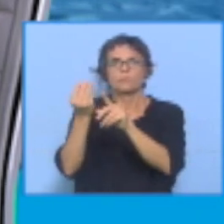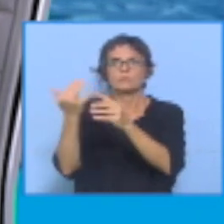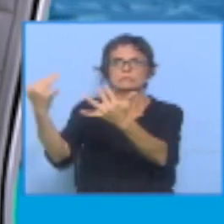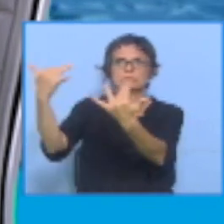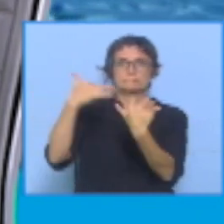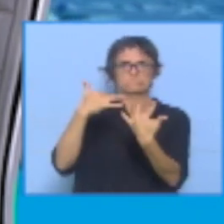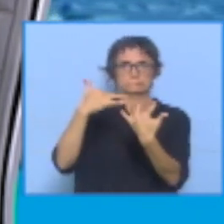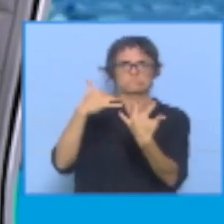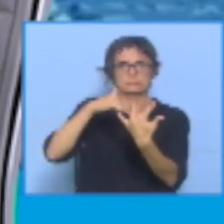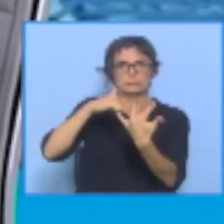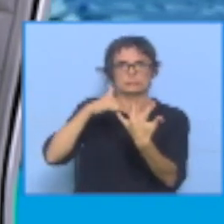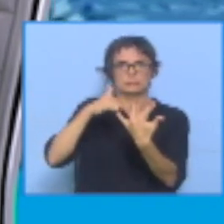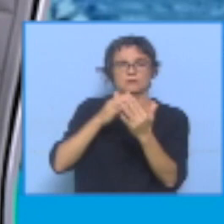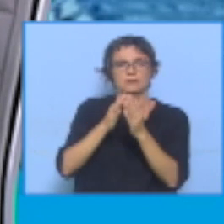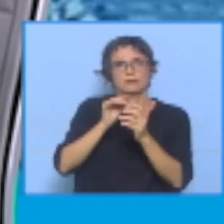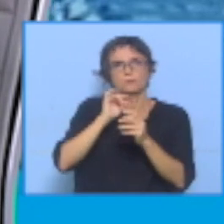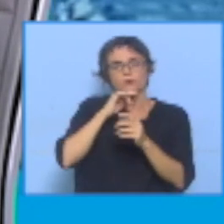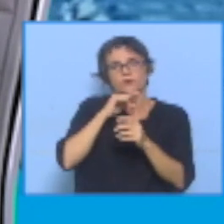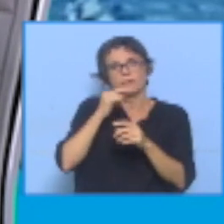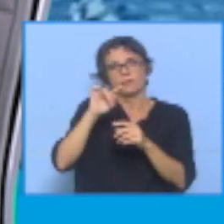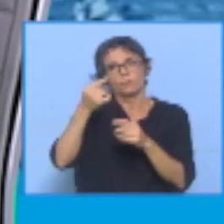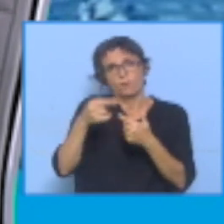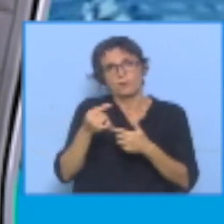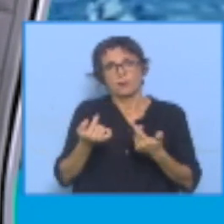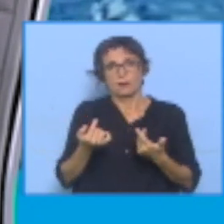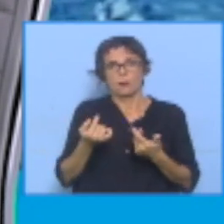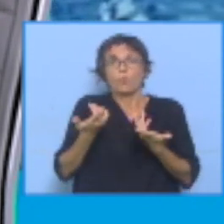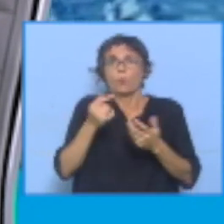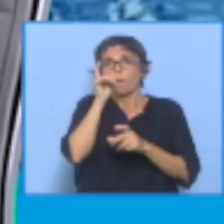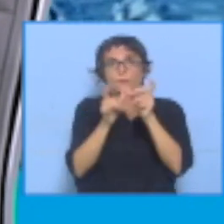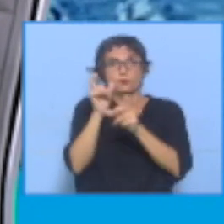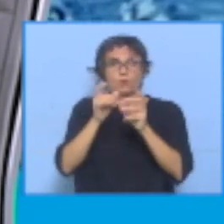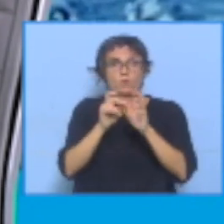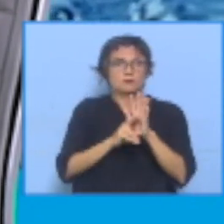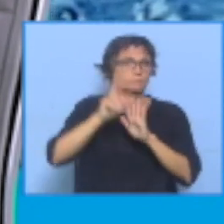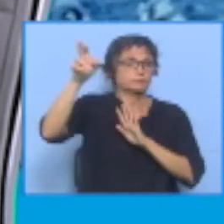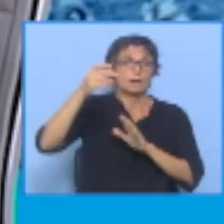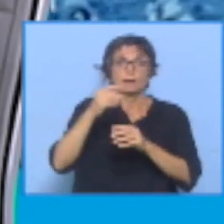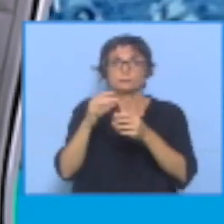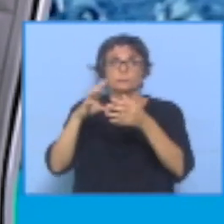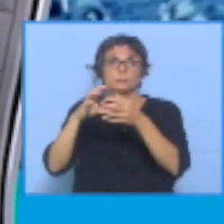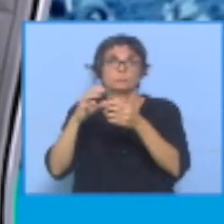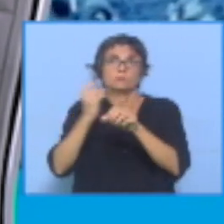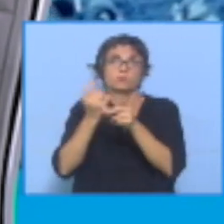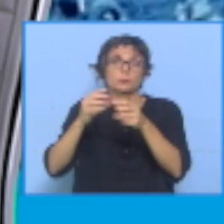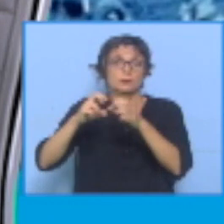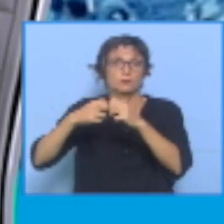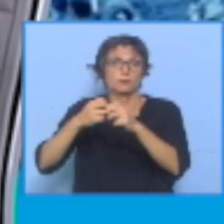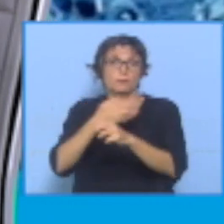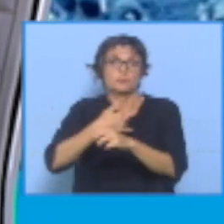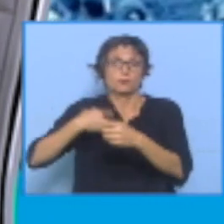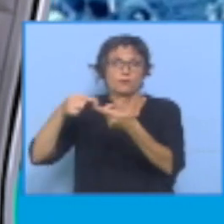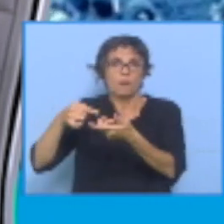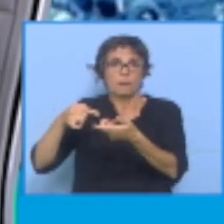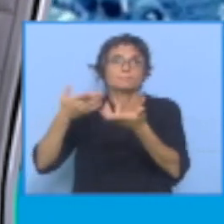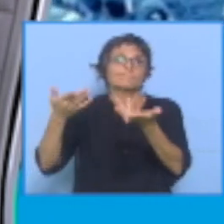saúde e portanto, há vários motivos e cabe-nos a nós perceber quem é